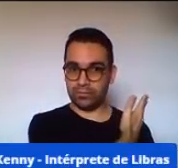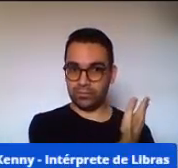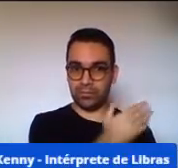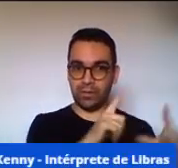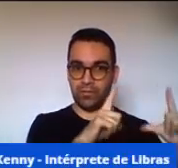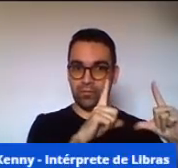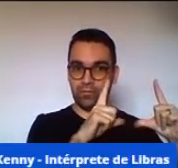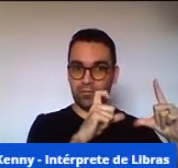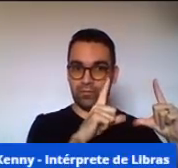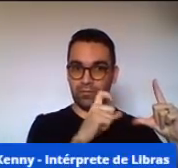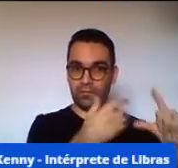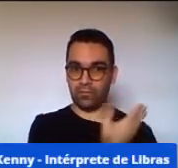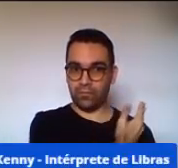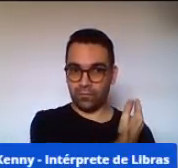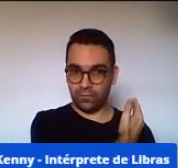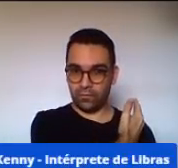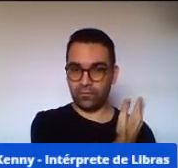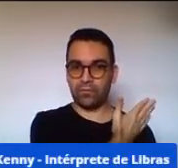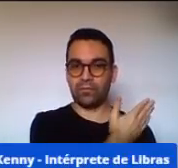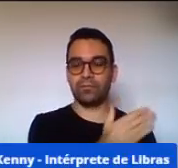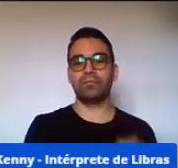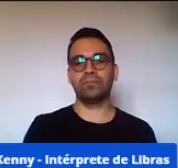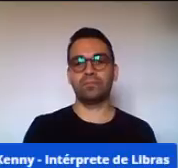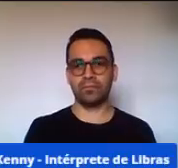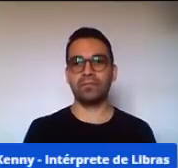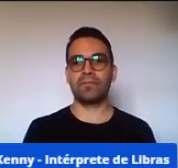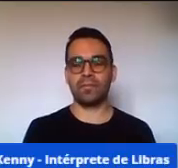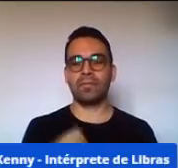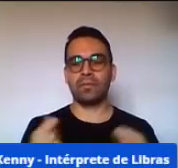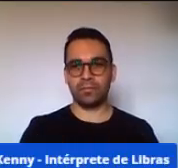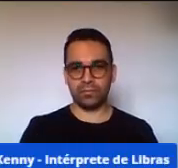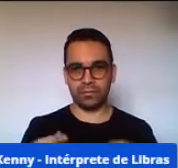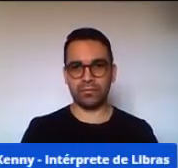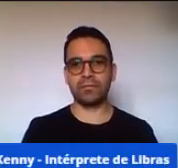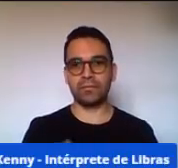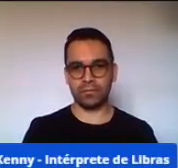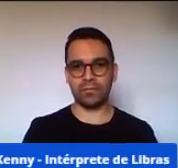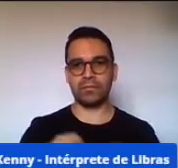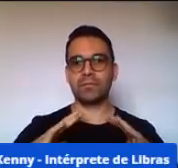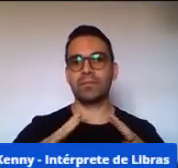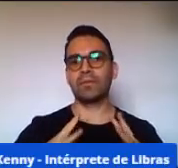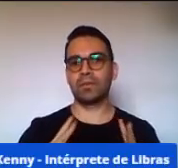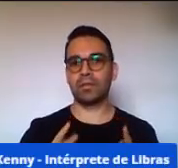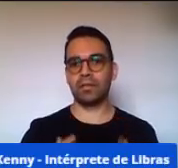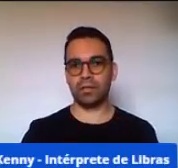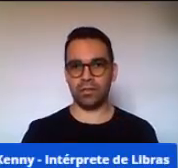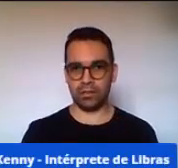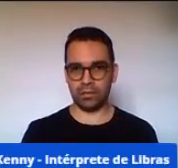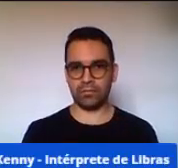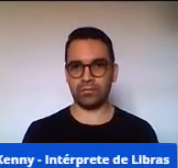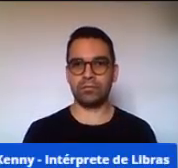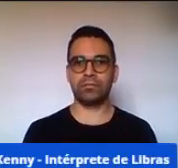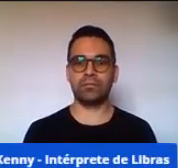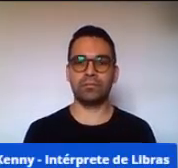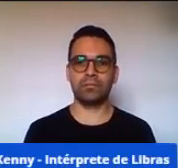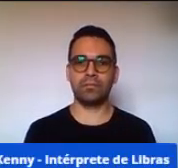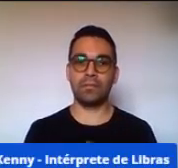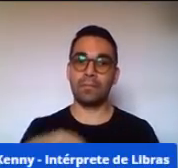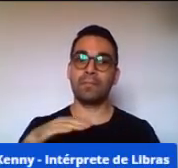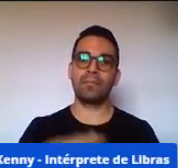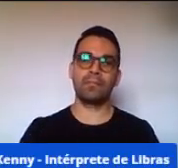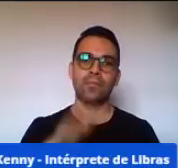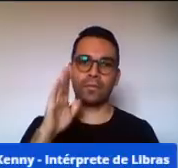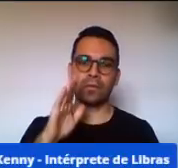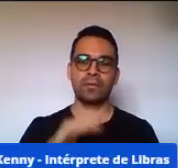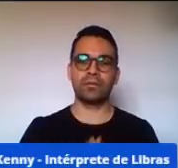higienizar essas superfícies. E é a forma mais fácil também de se higienizar. E o álcool 70, gente, ele não deve ser